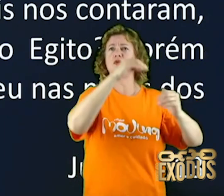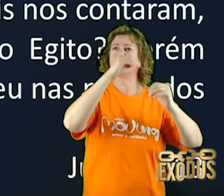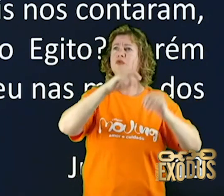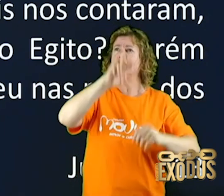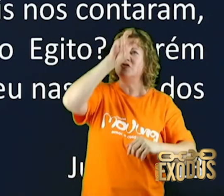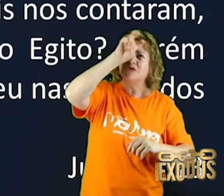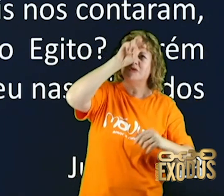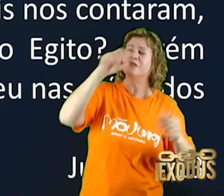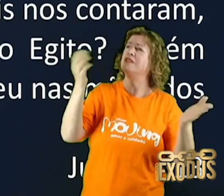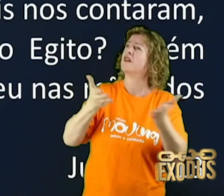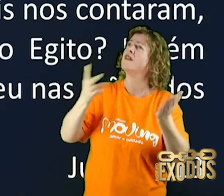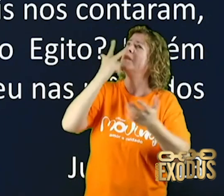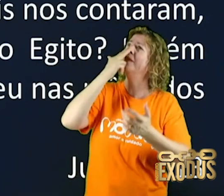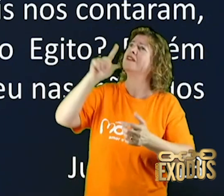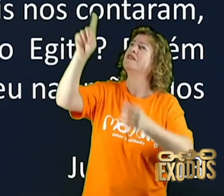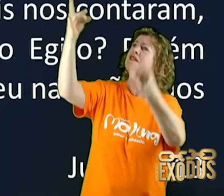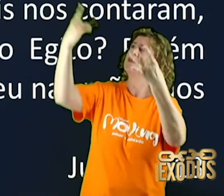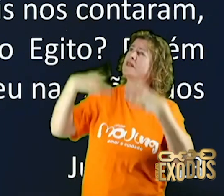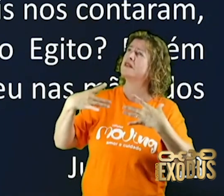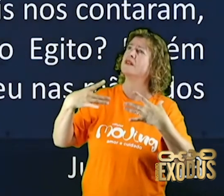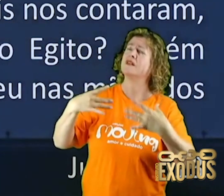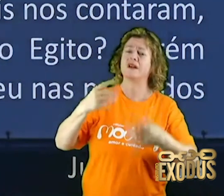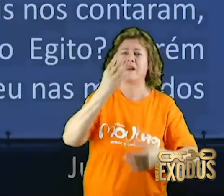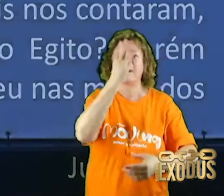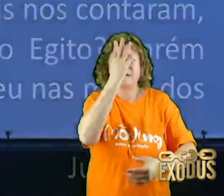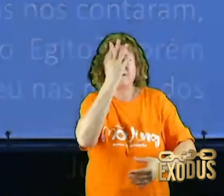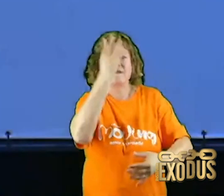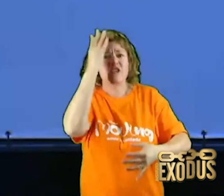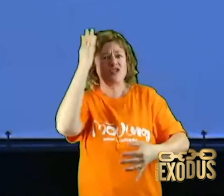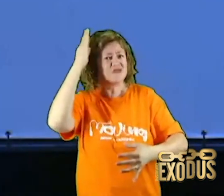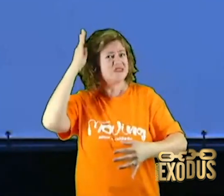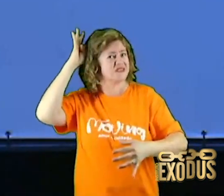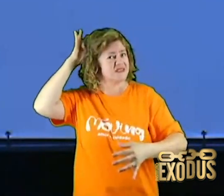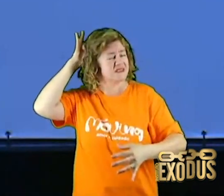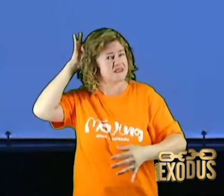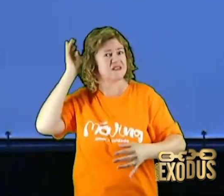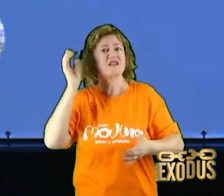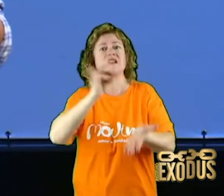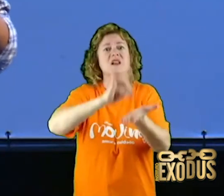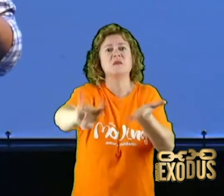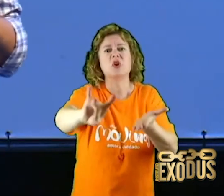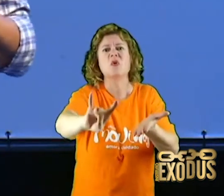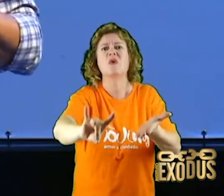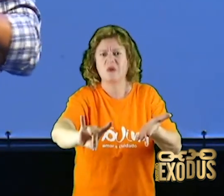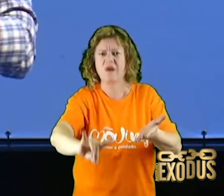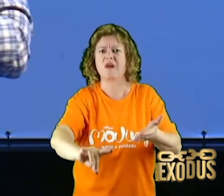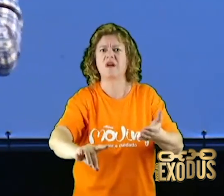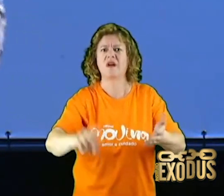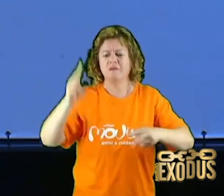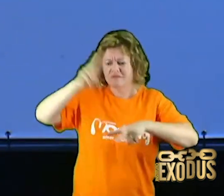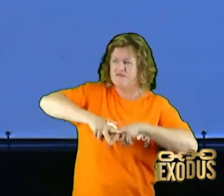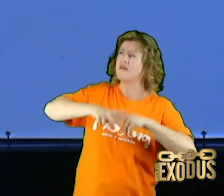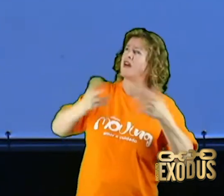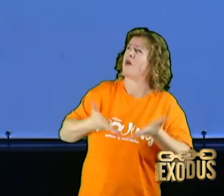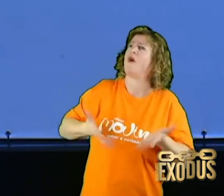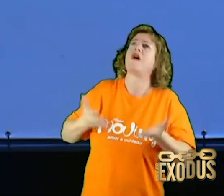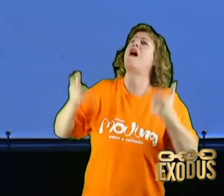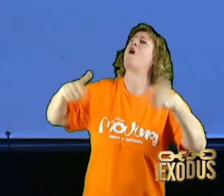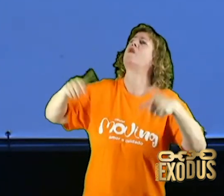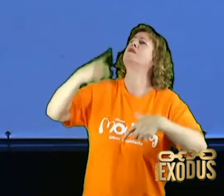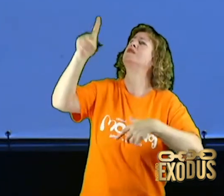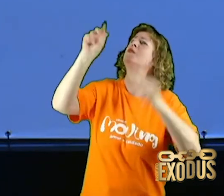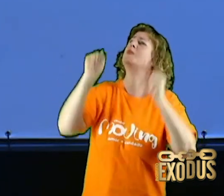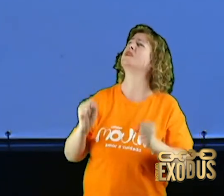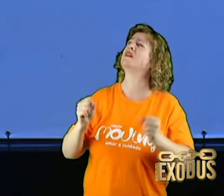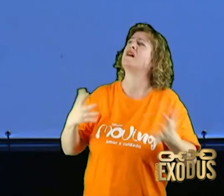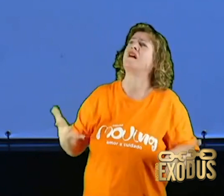nas mãos dos midianitas. Midianitas era um povo que vivia onde hoje é a Arábia Saudita. Fica muito próximo